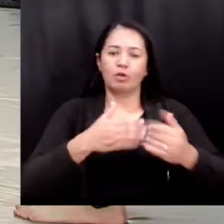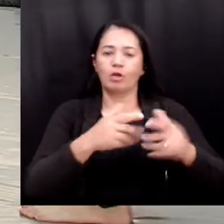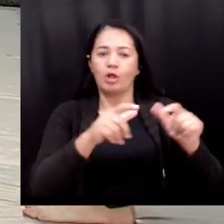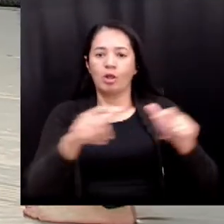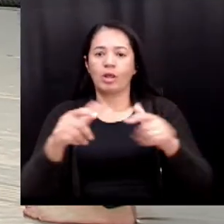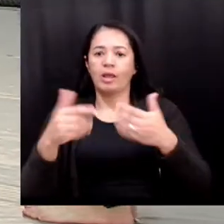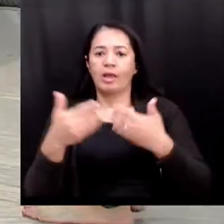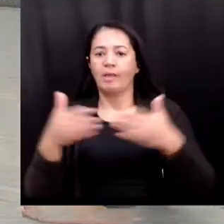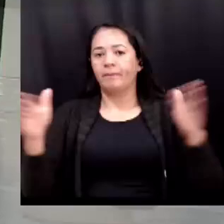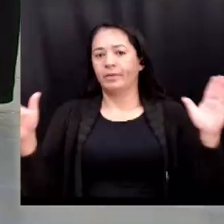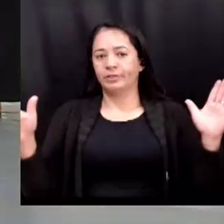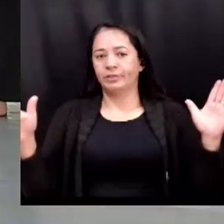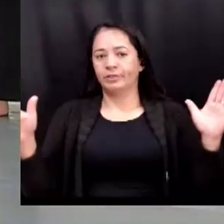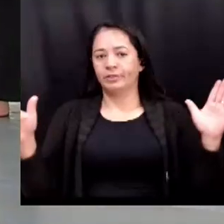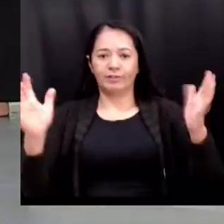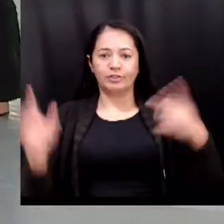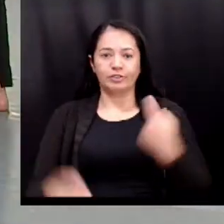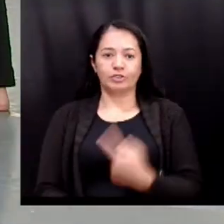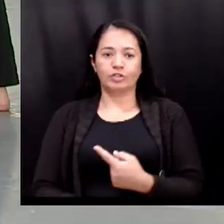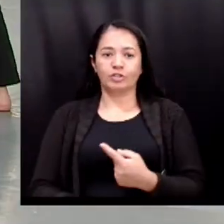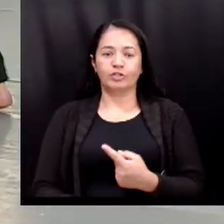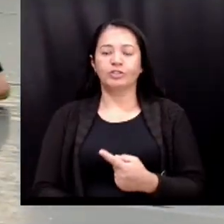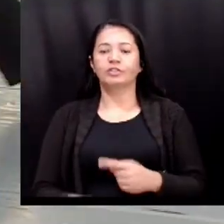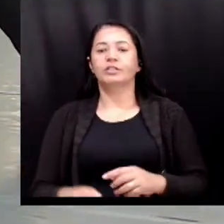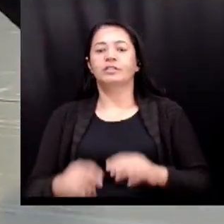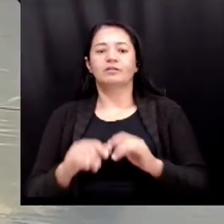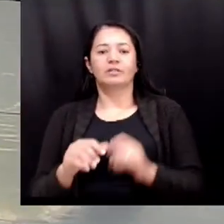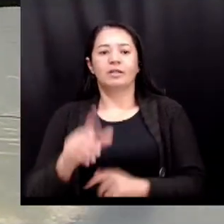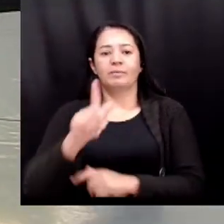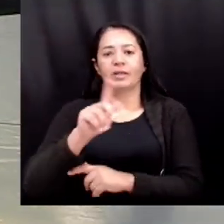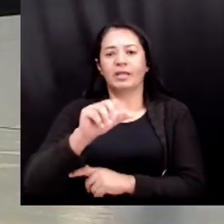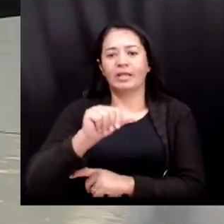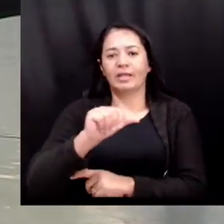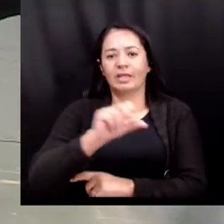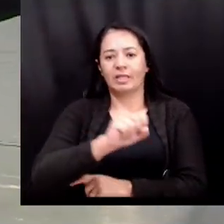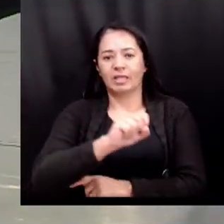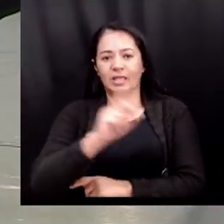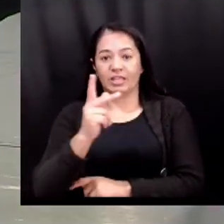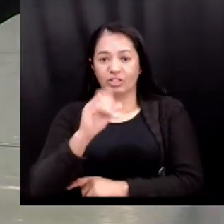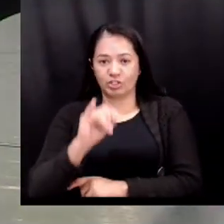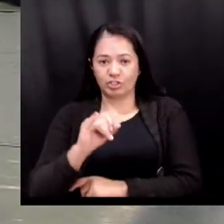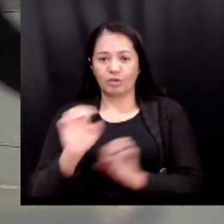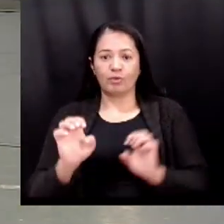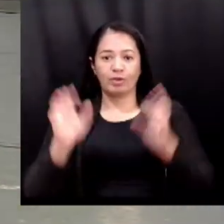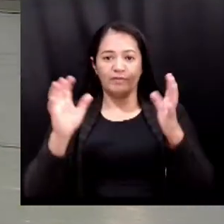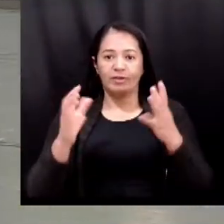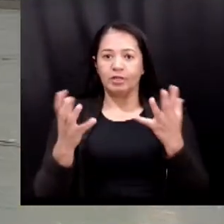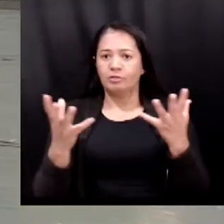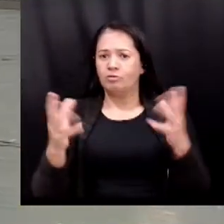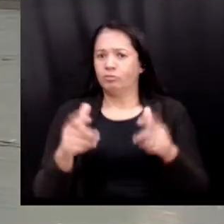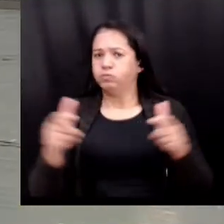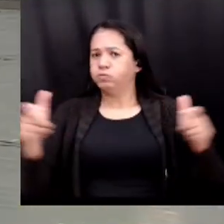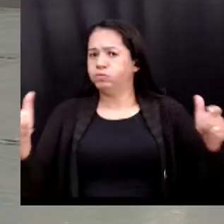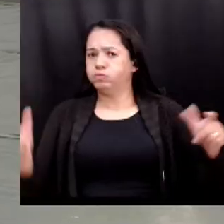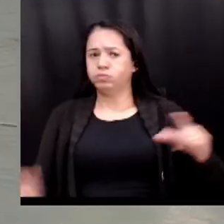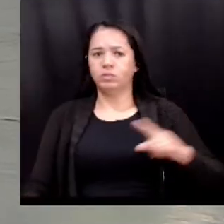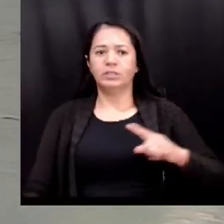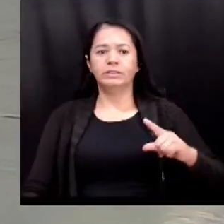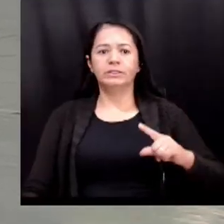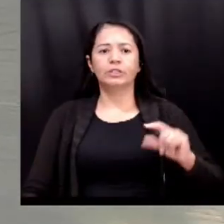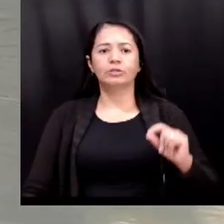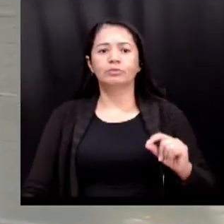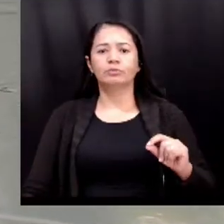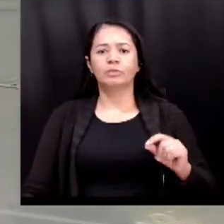eventos que nós chamamos de Gashiko, Matsuri, que são aqueles eventos grandiosos que eles têm um